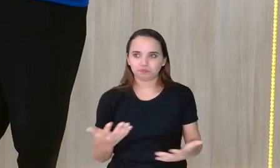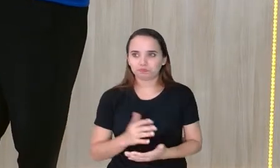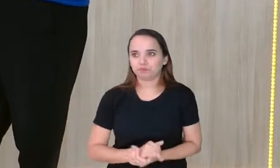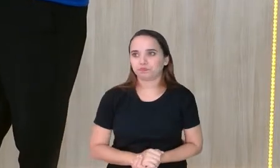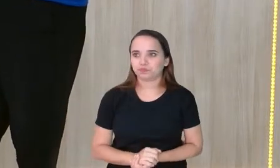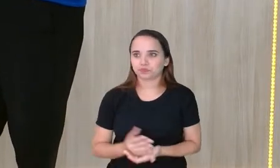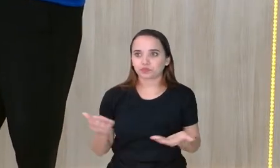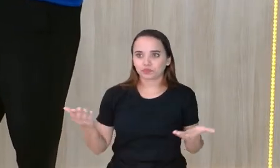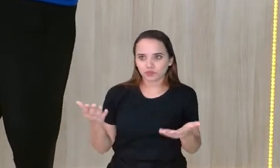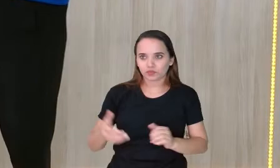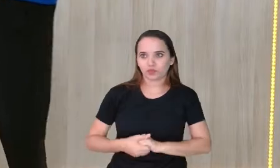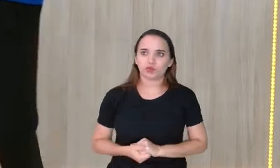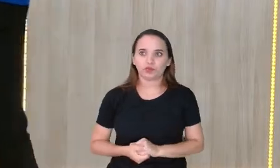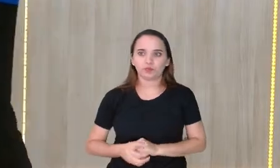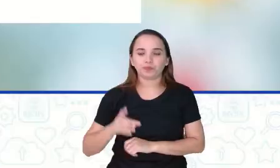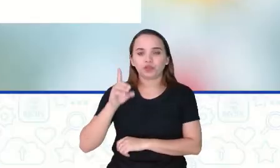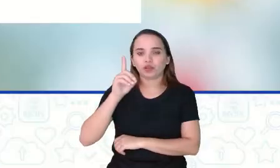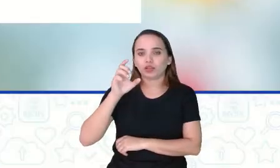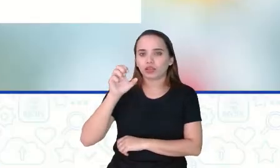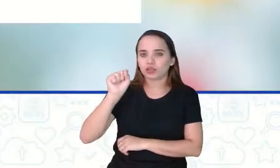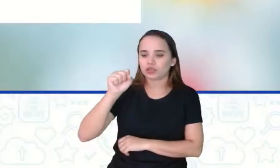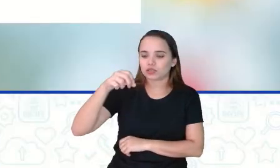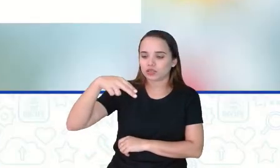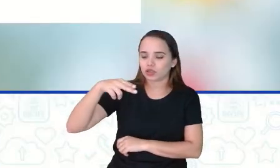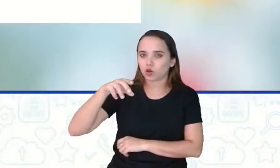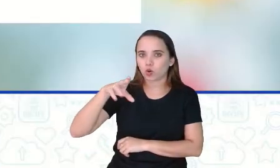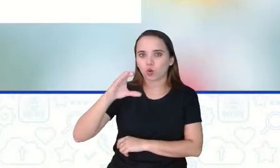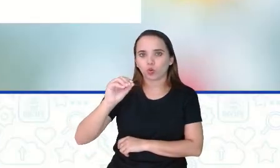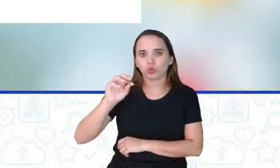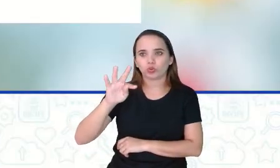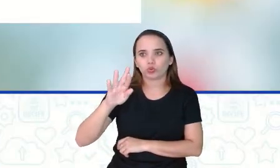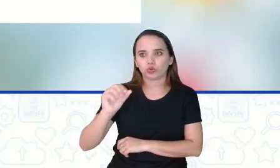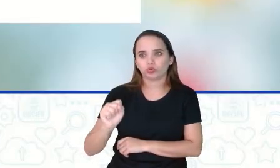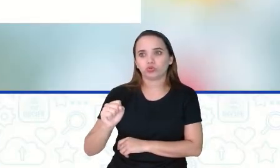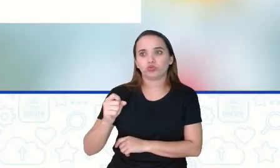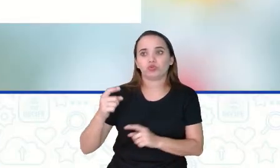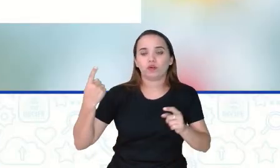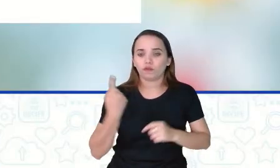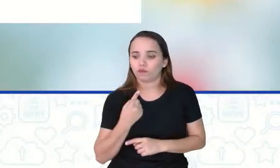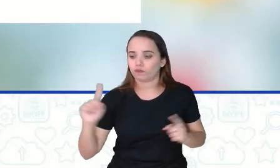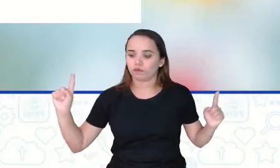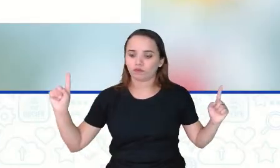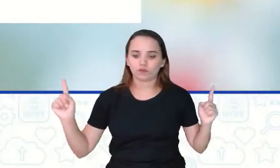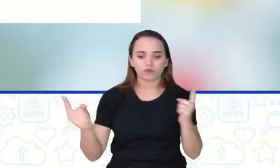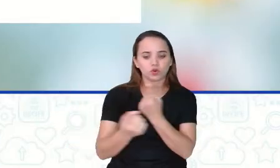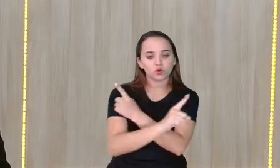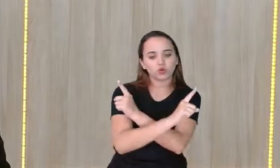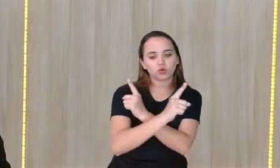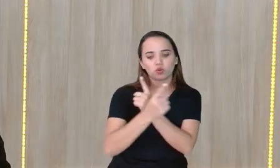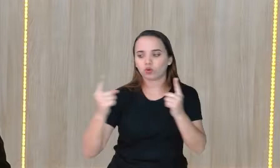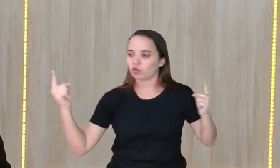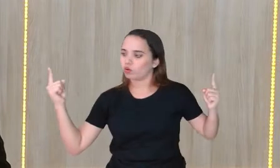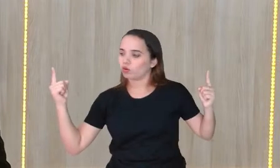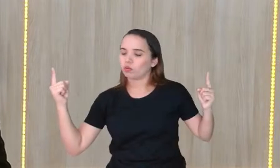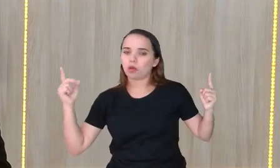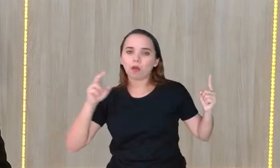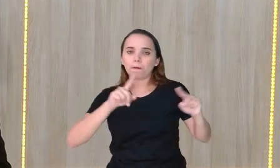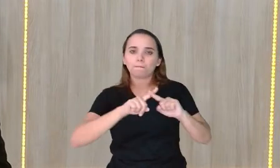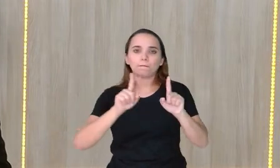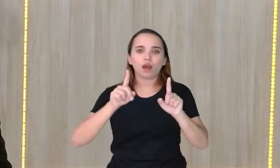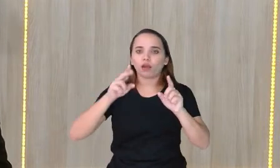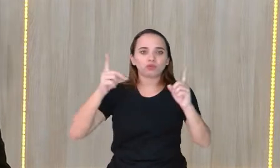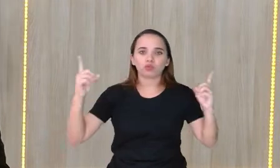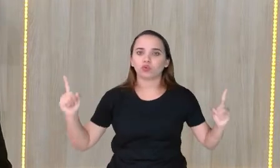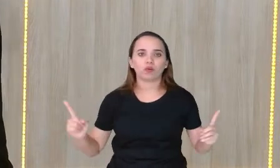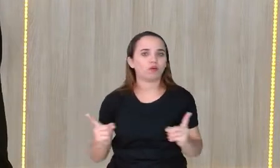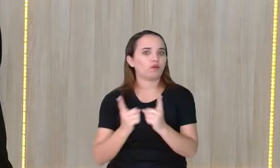viu. Desencontros. Entre idas e vindas, seu amor se desencontrou. Aqui a gente também tem uma narrativa completa. A